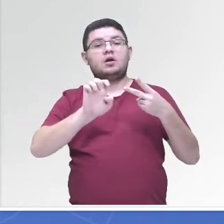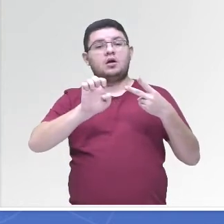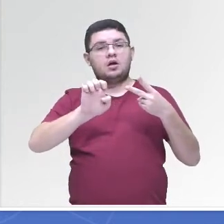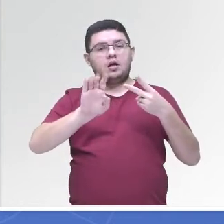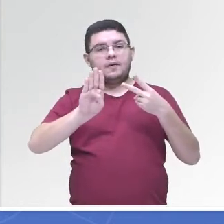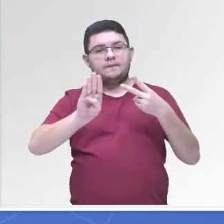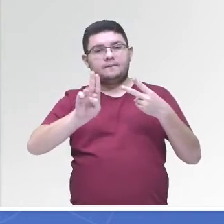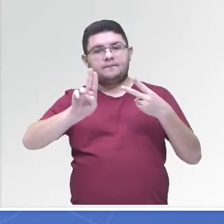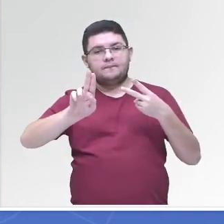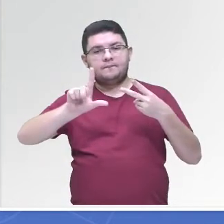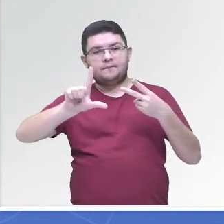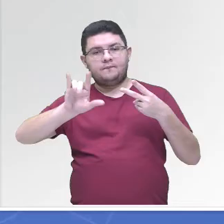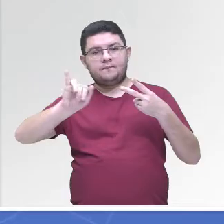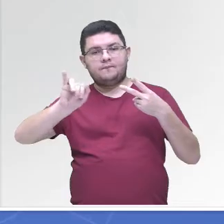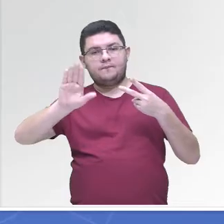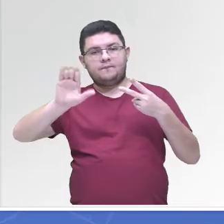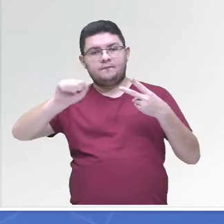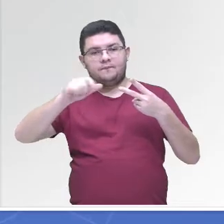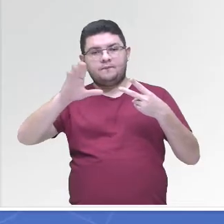ebulição.